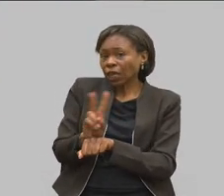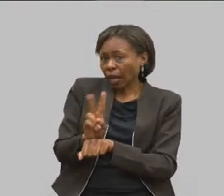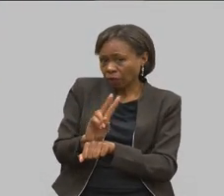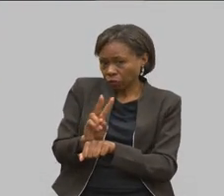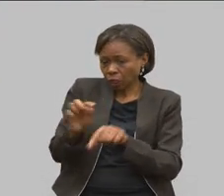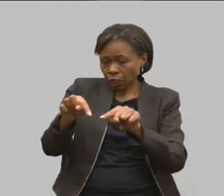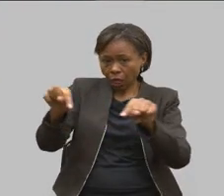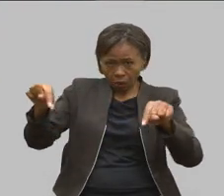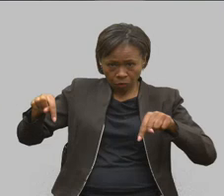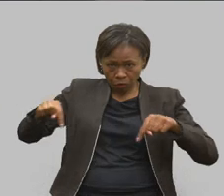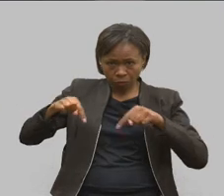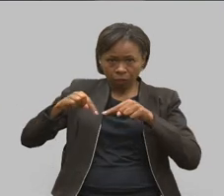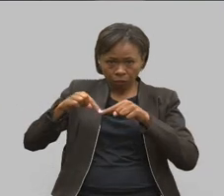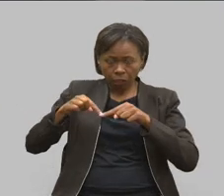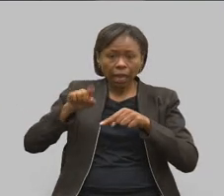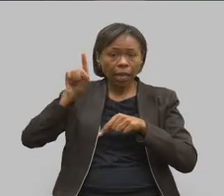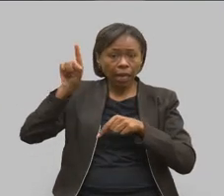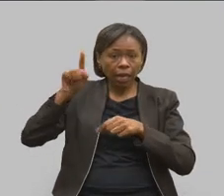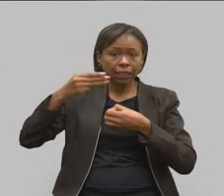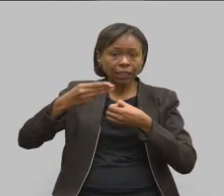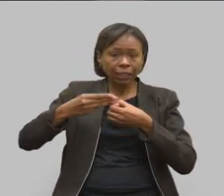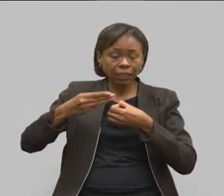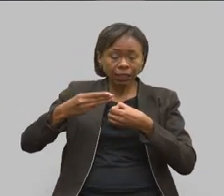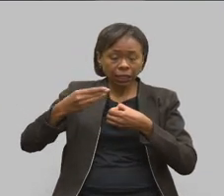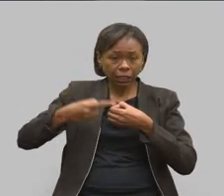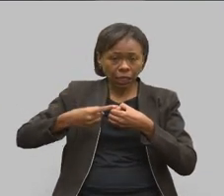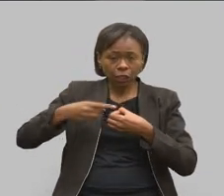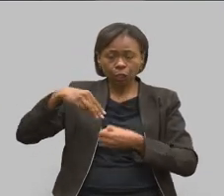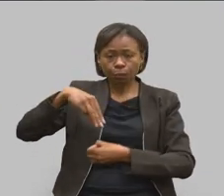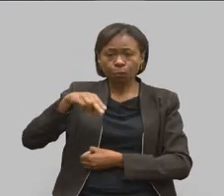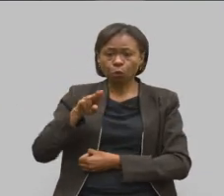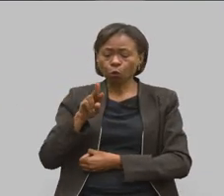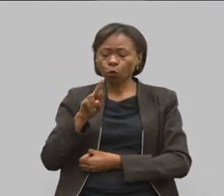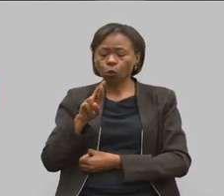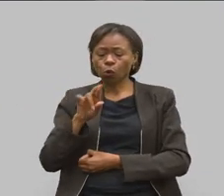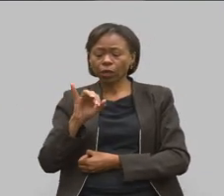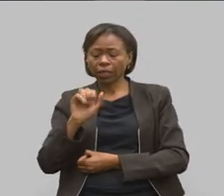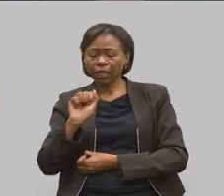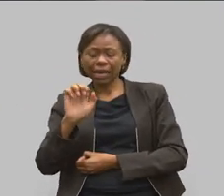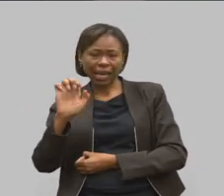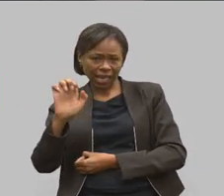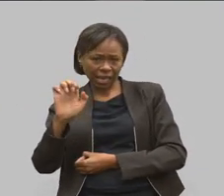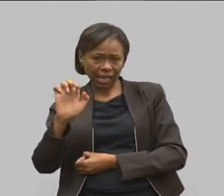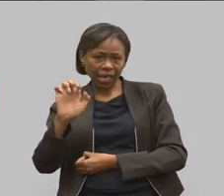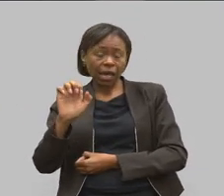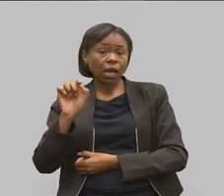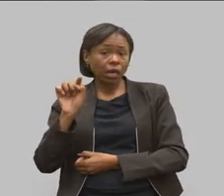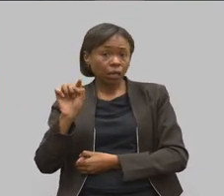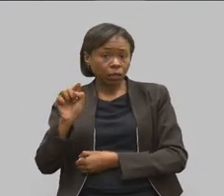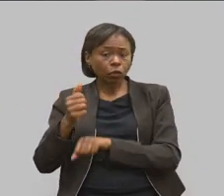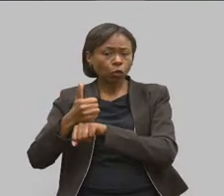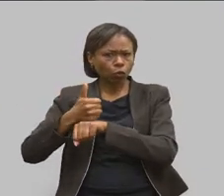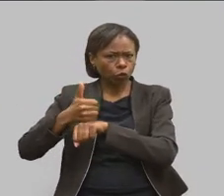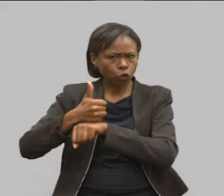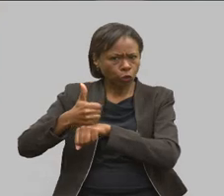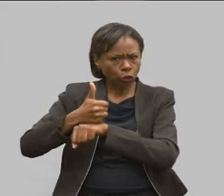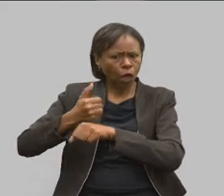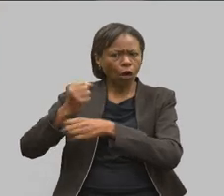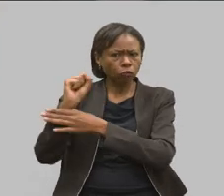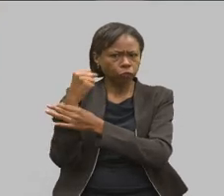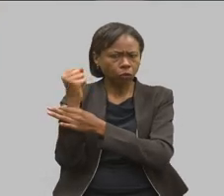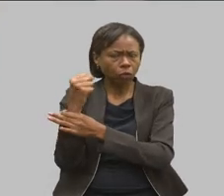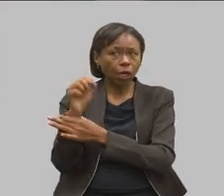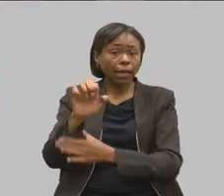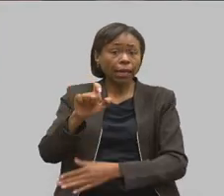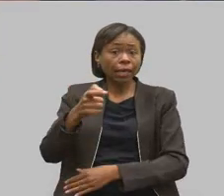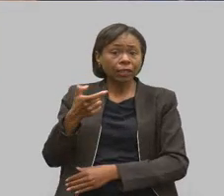gabinete Regional de Muriaé o wescley José fisioterapeuta de profissão foi coordenador do